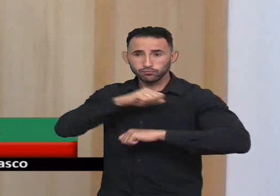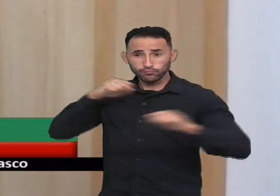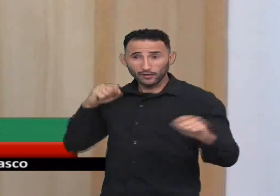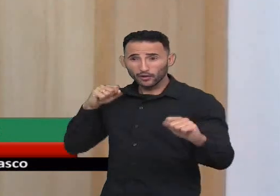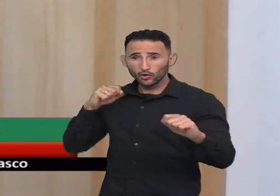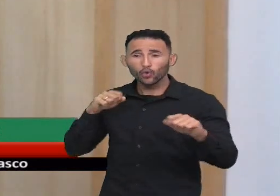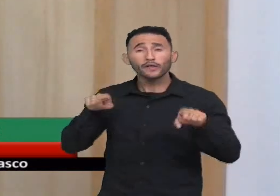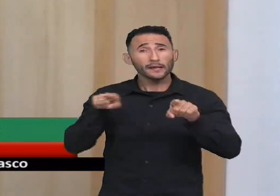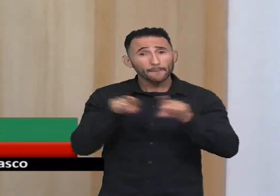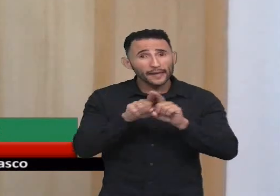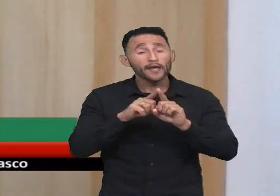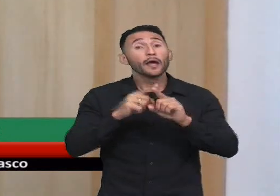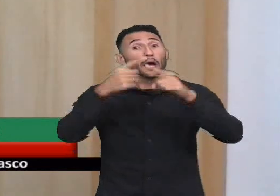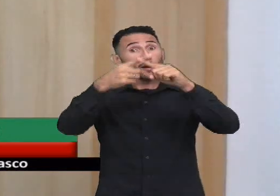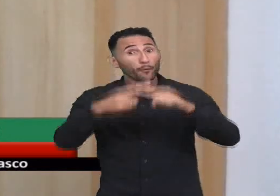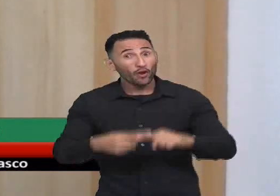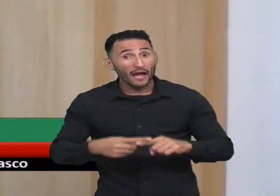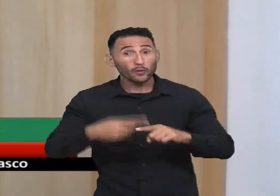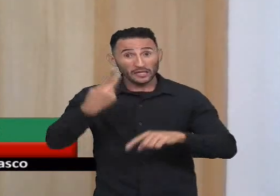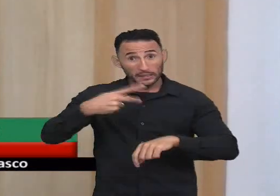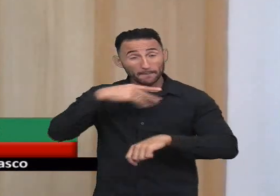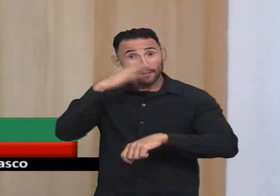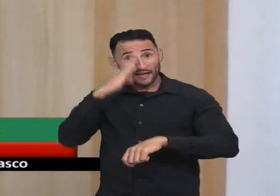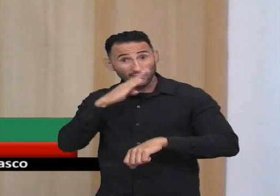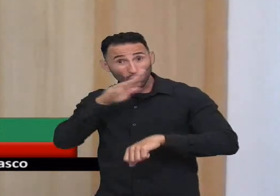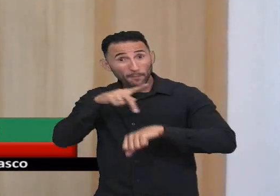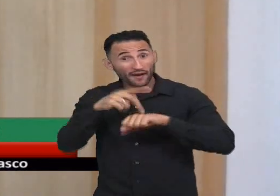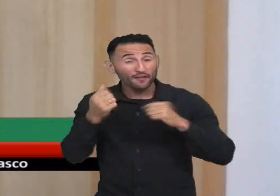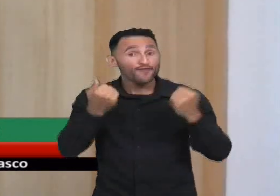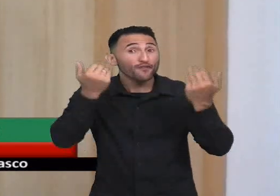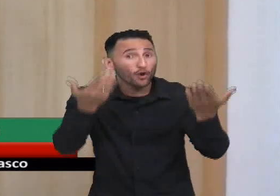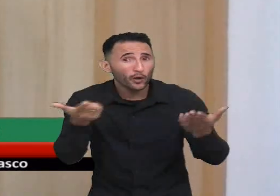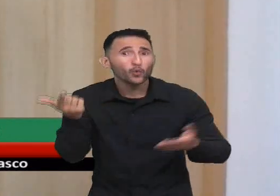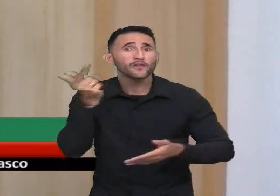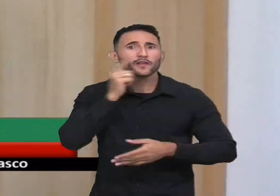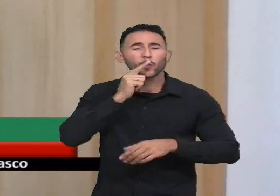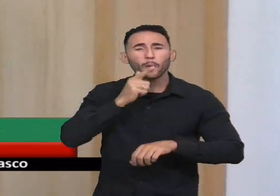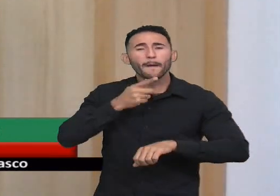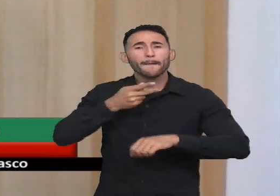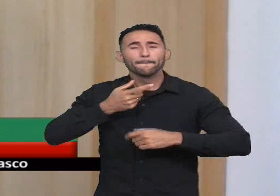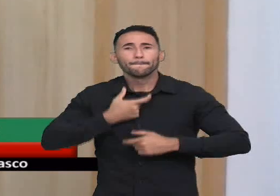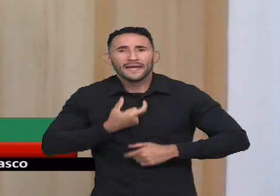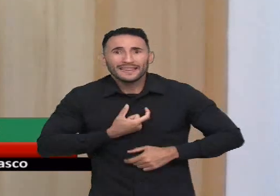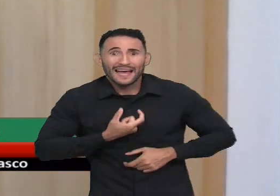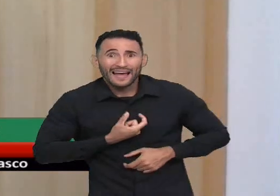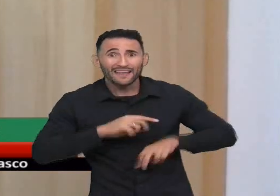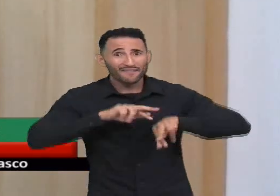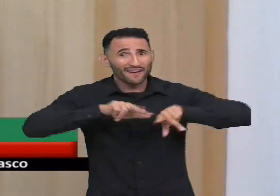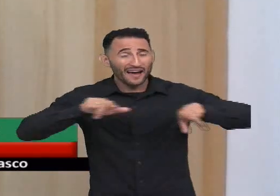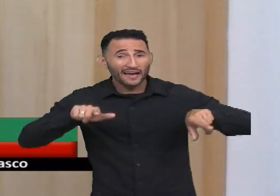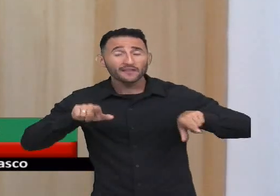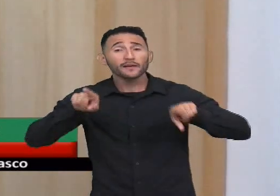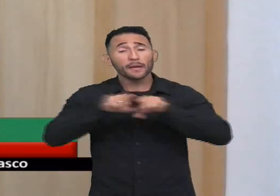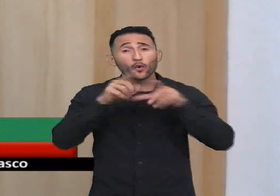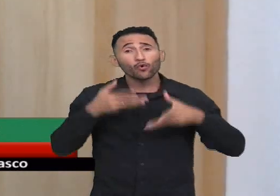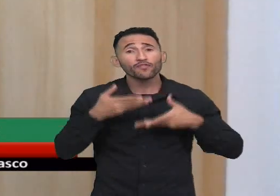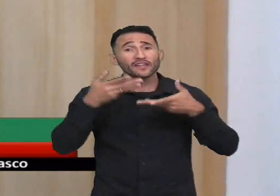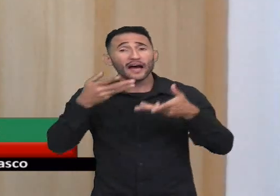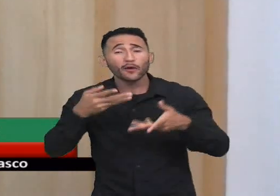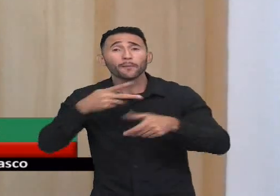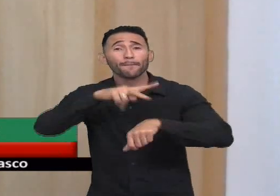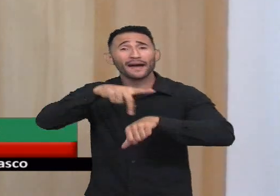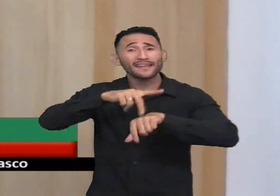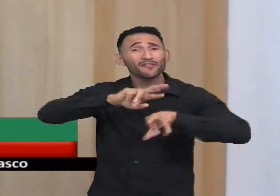e competições nacionais e internacionais. Conquistou medalhas no Rio de Janeiro e foi chamado para competições no Chile, França e na